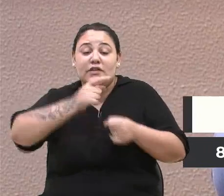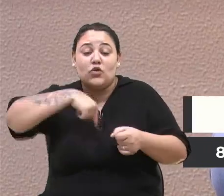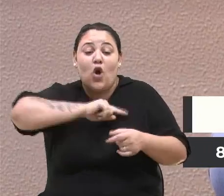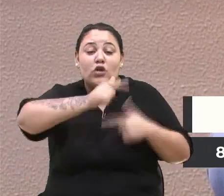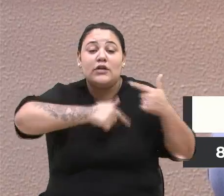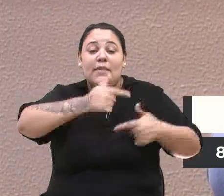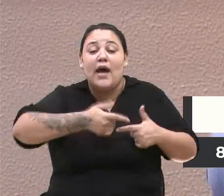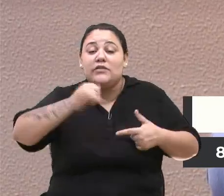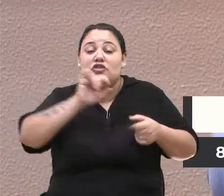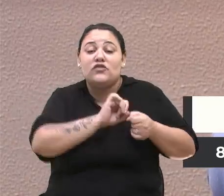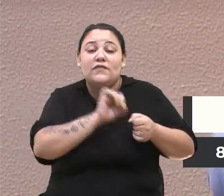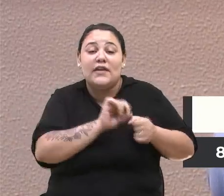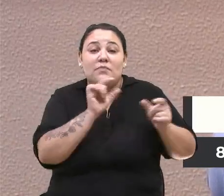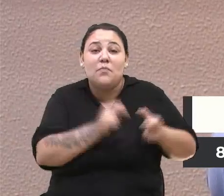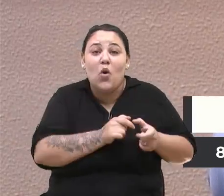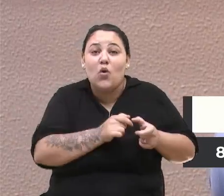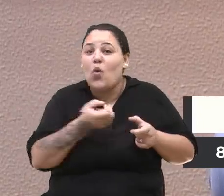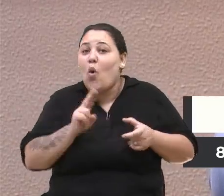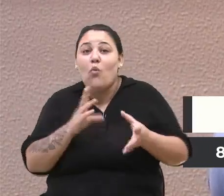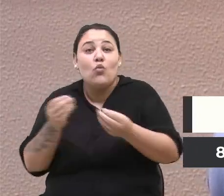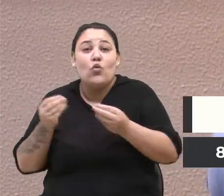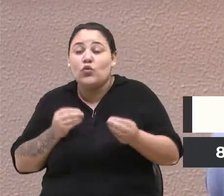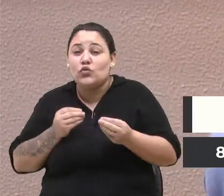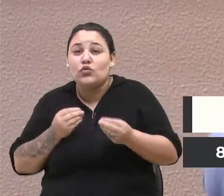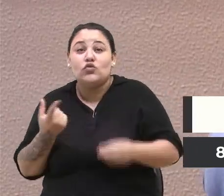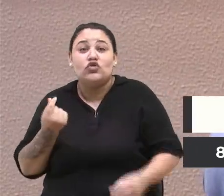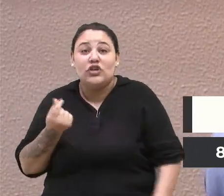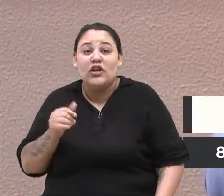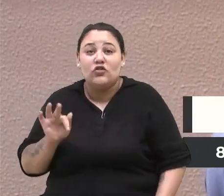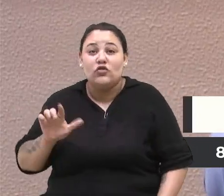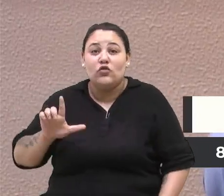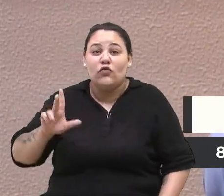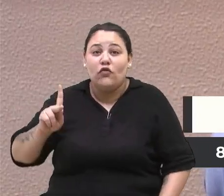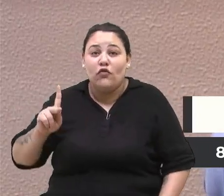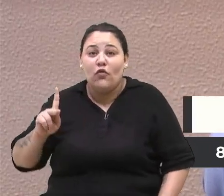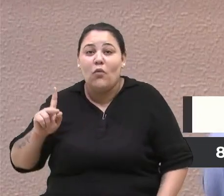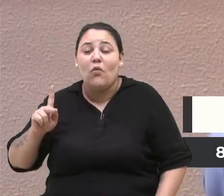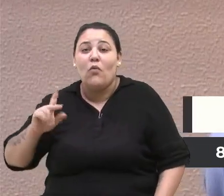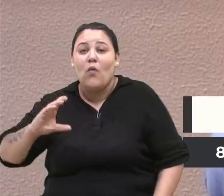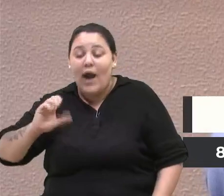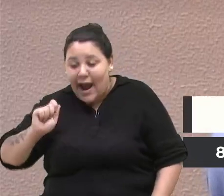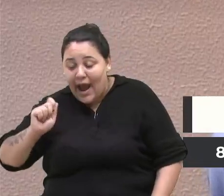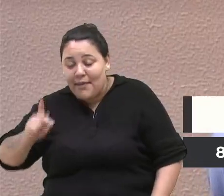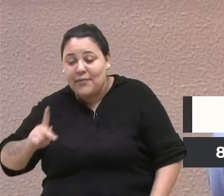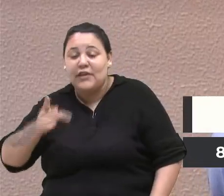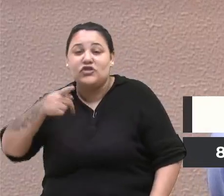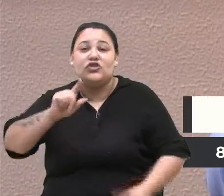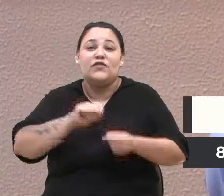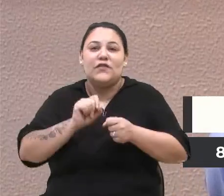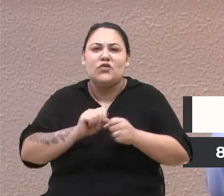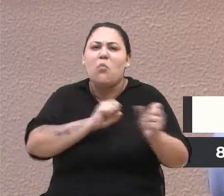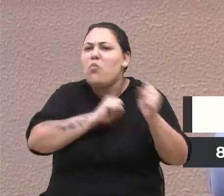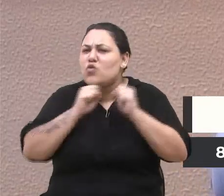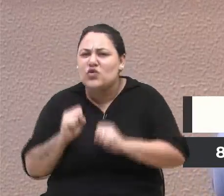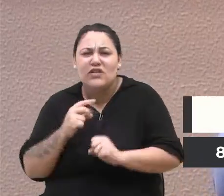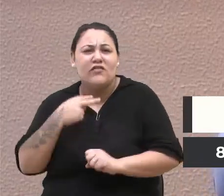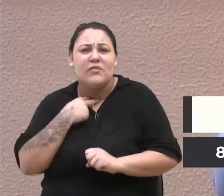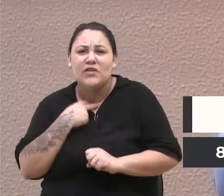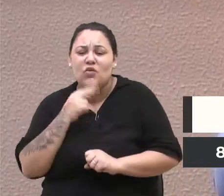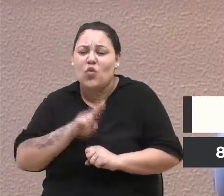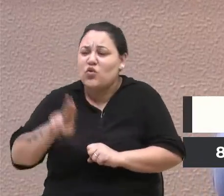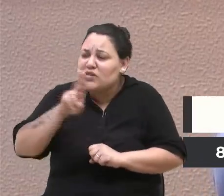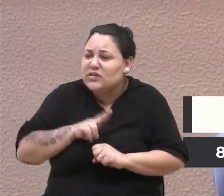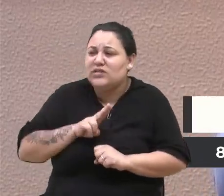o dinheiro do FUNCAP, nós procuramos fazer o que deu possível e impossível com o dinheiro do recurso federal.